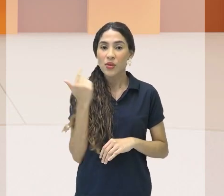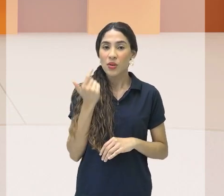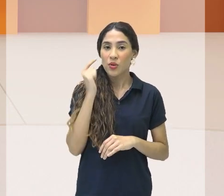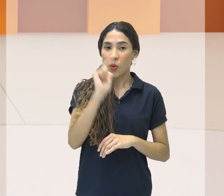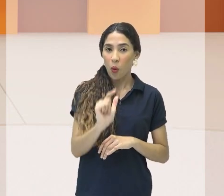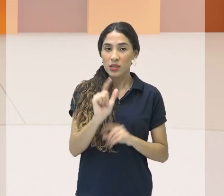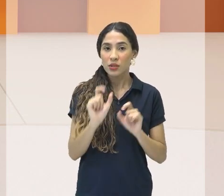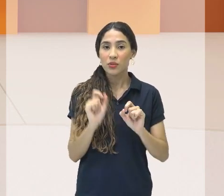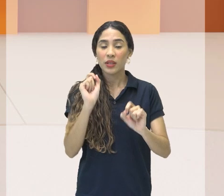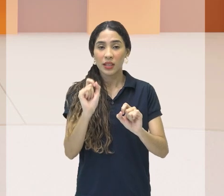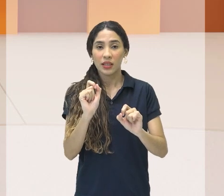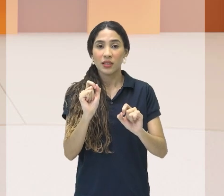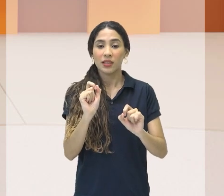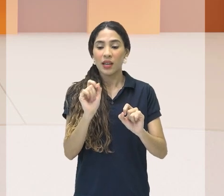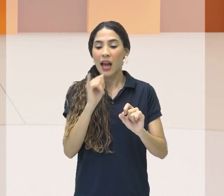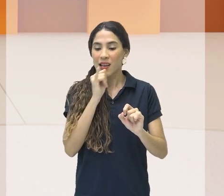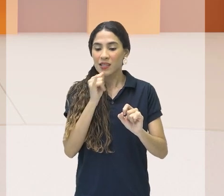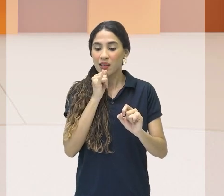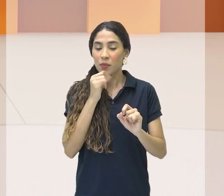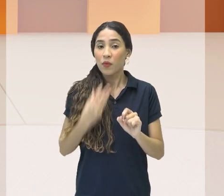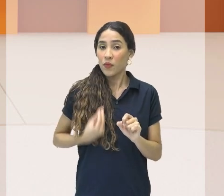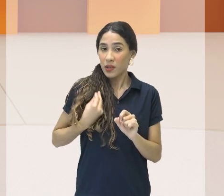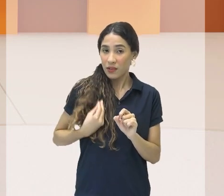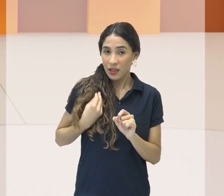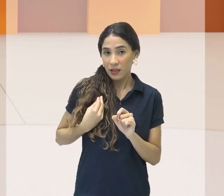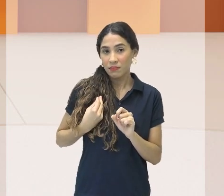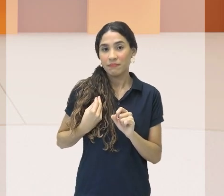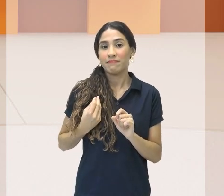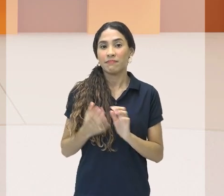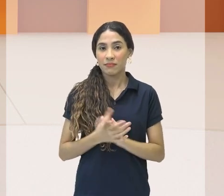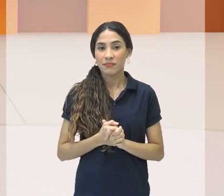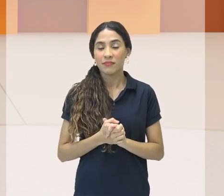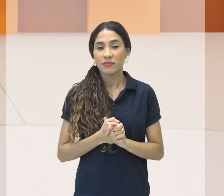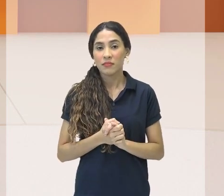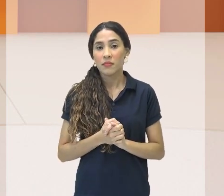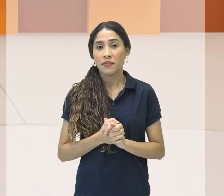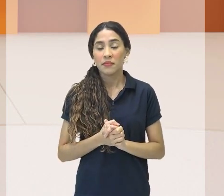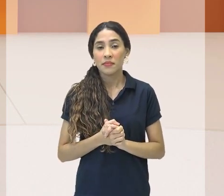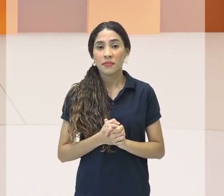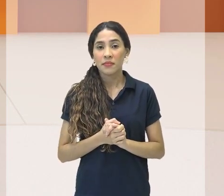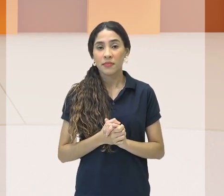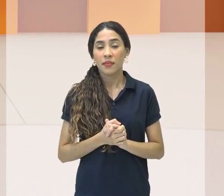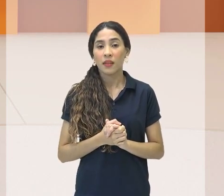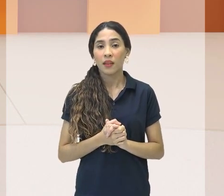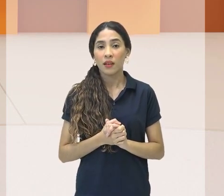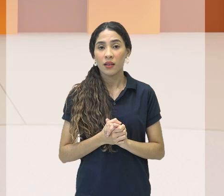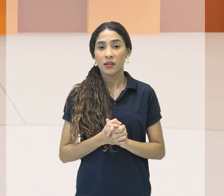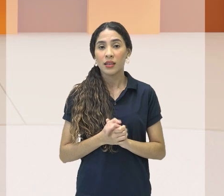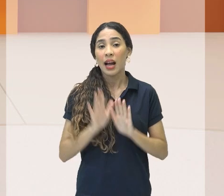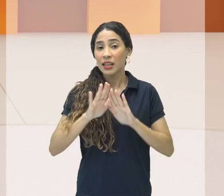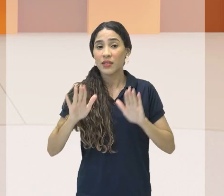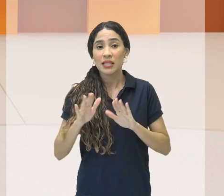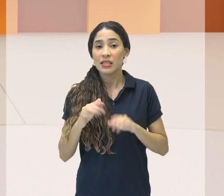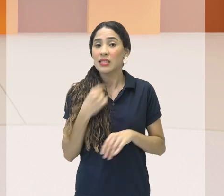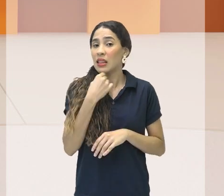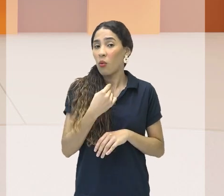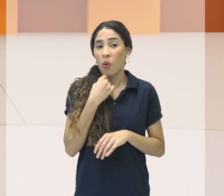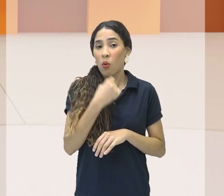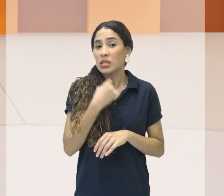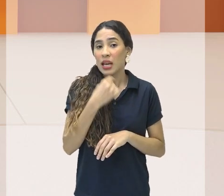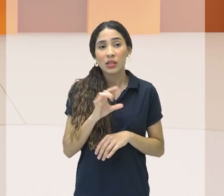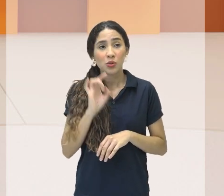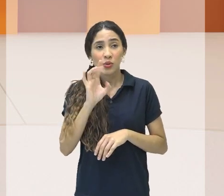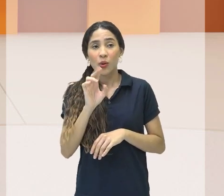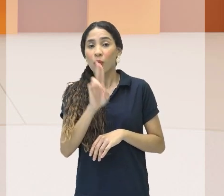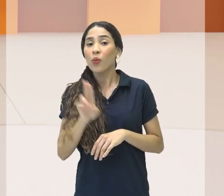suprir as suas necessidades. Que muitas vezes, né, ele não consegue